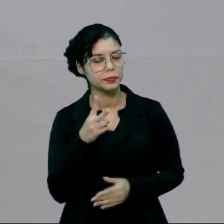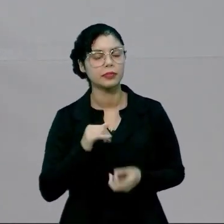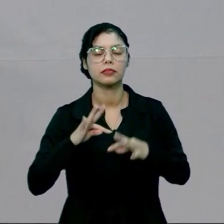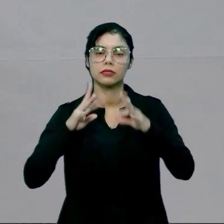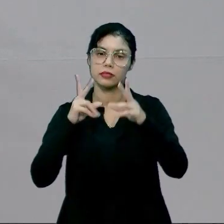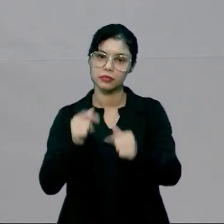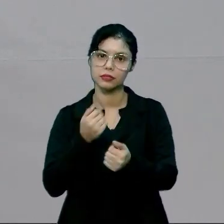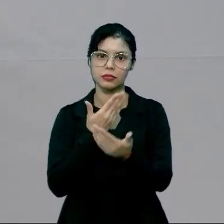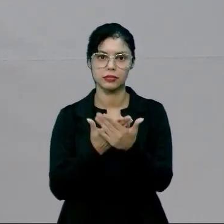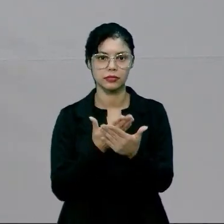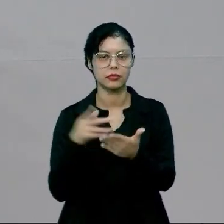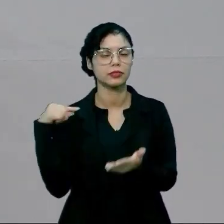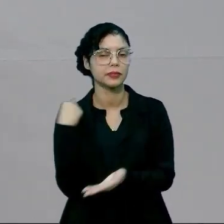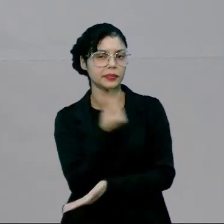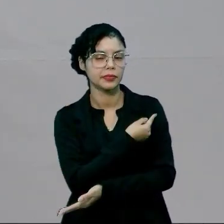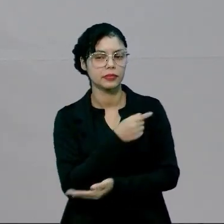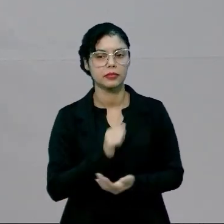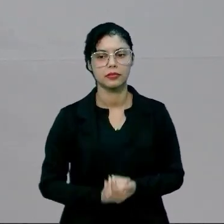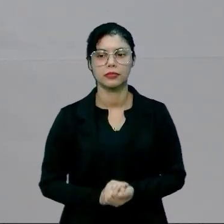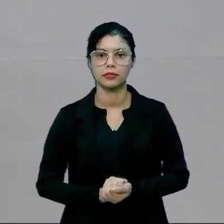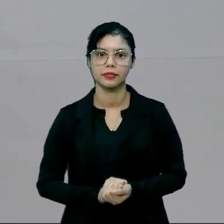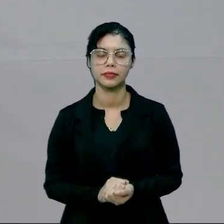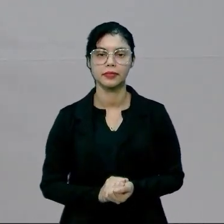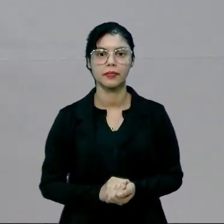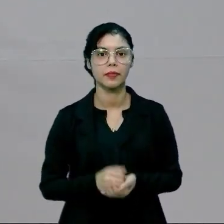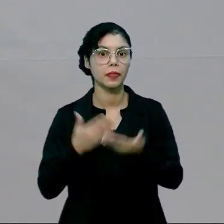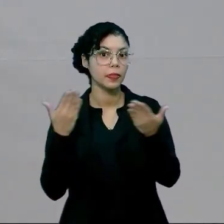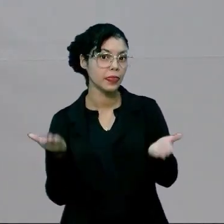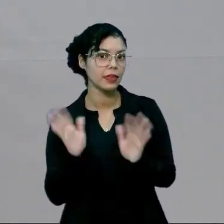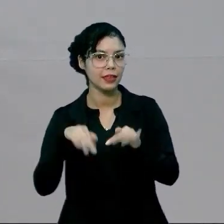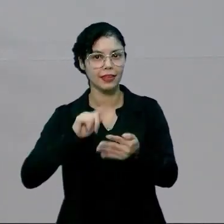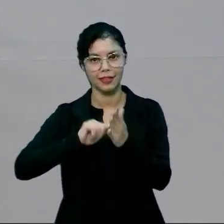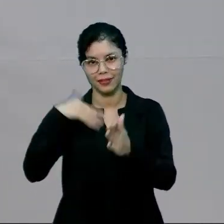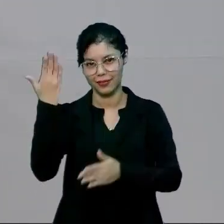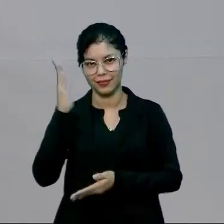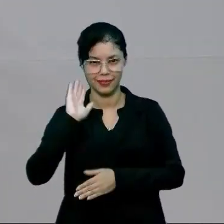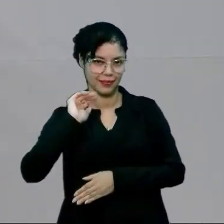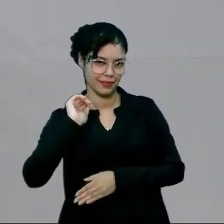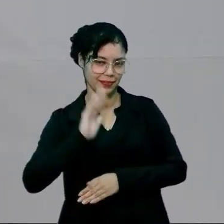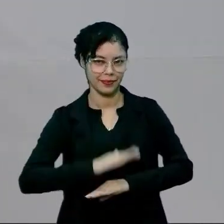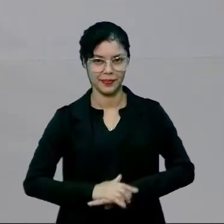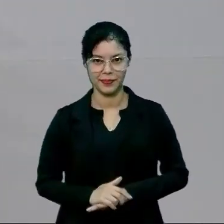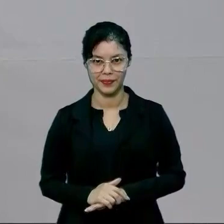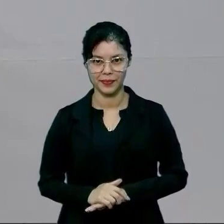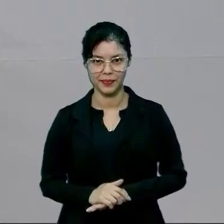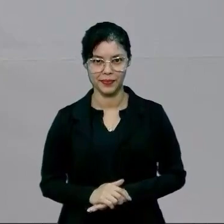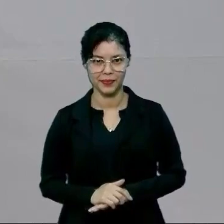dentro de todas as nossas aulas, tá? Então a gente se vê até a próxima. Tchau, tchau!